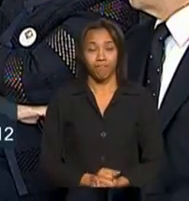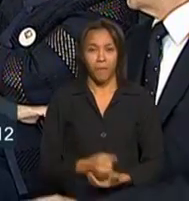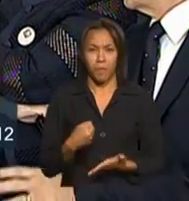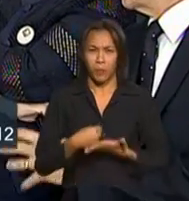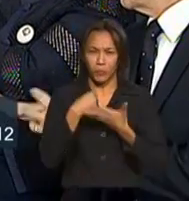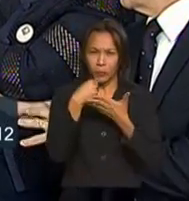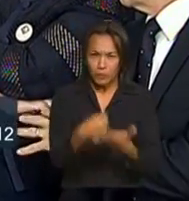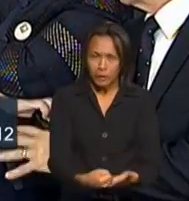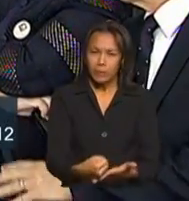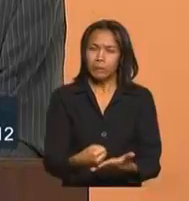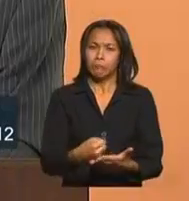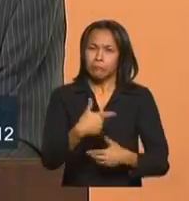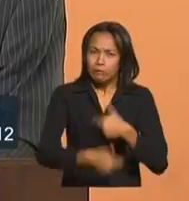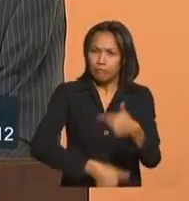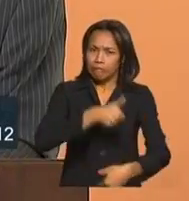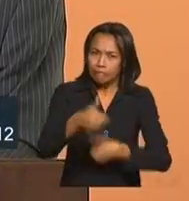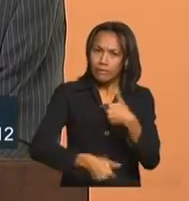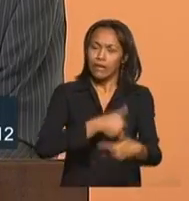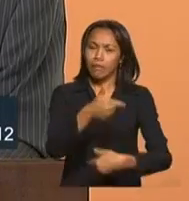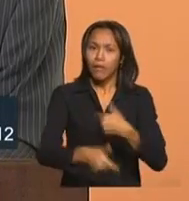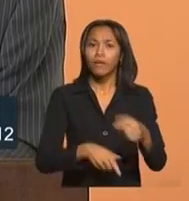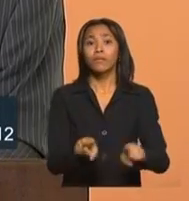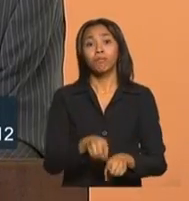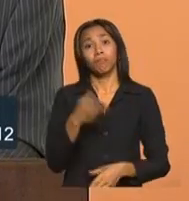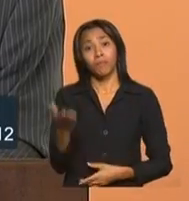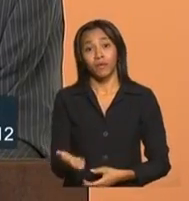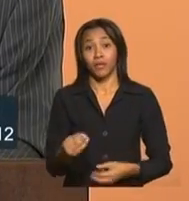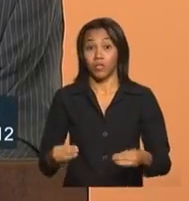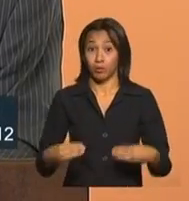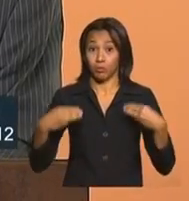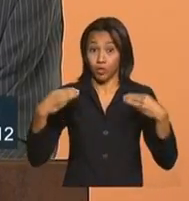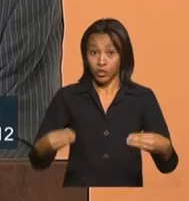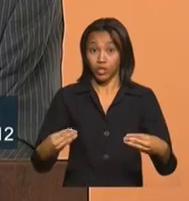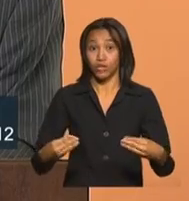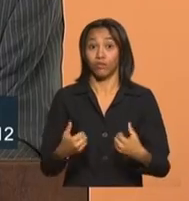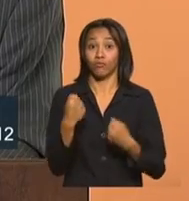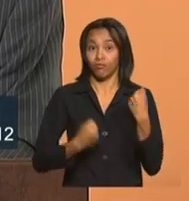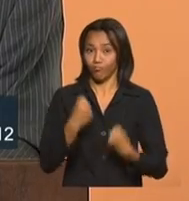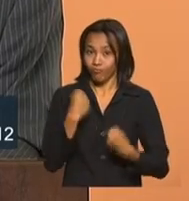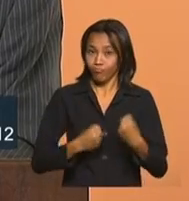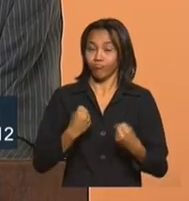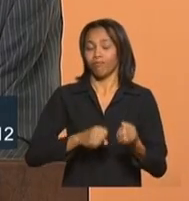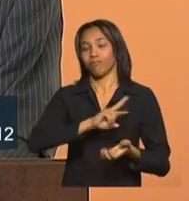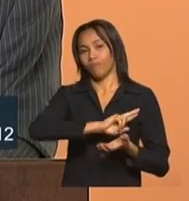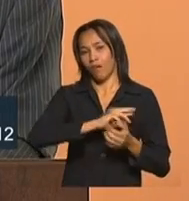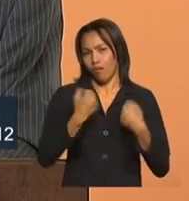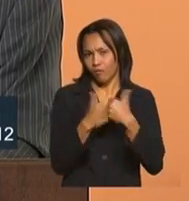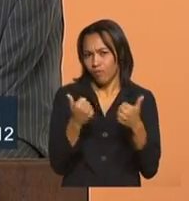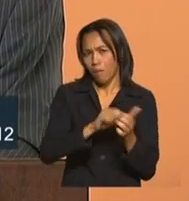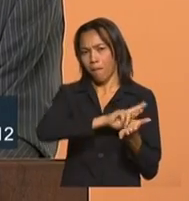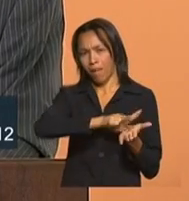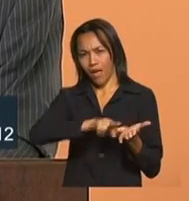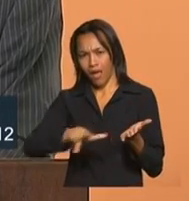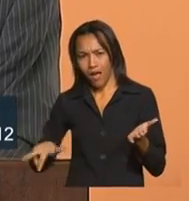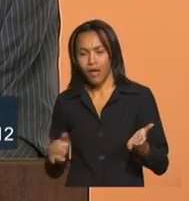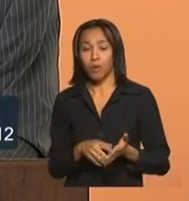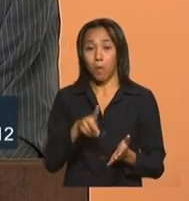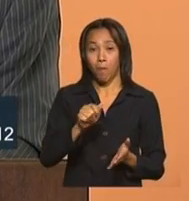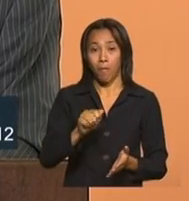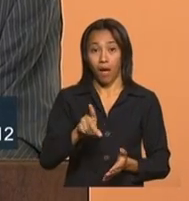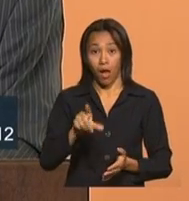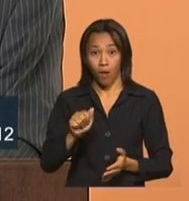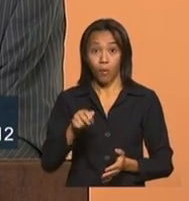e debruçado nesse trabalho, a exemplo do ministro do Transporte, Ministério do Transporte, ministro Paulo Passos, ministro